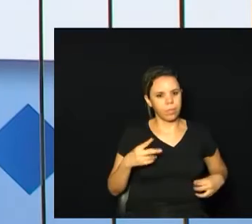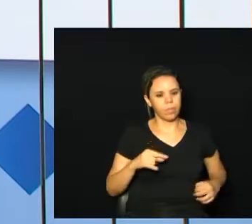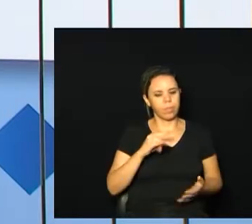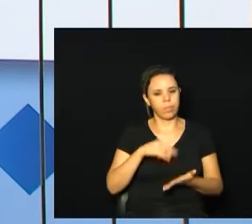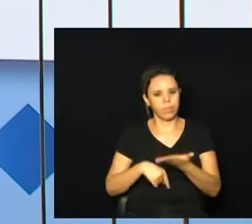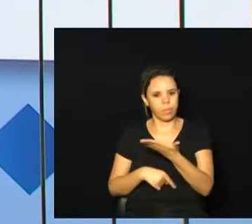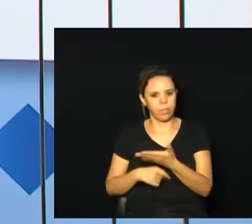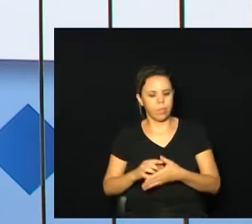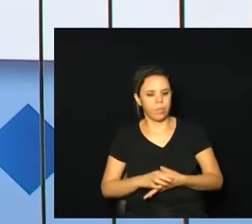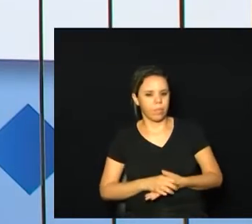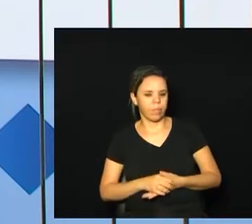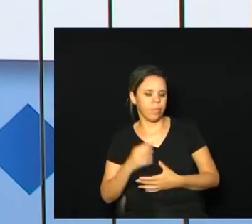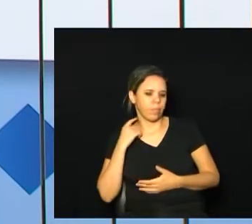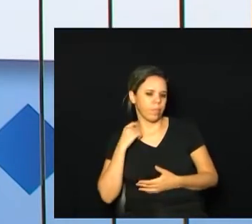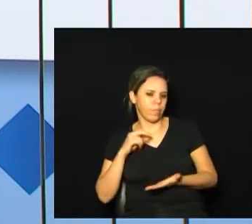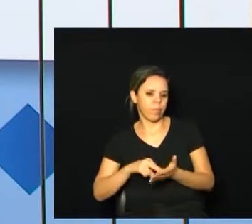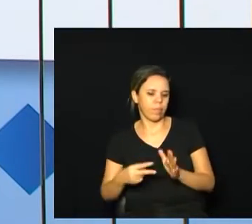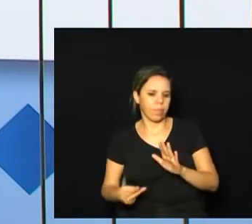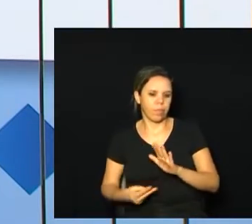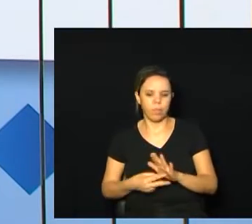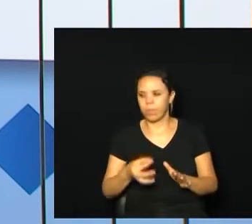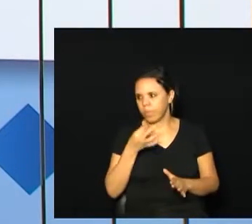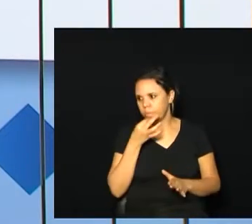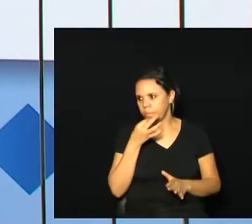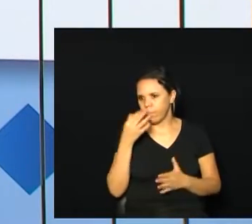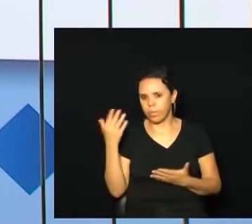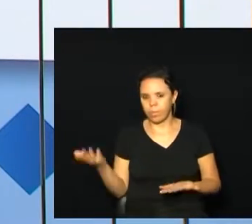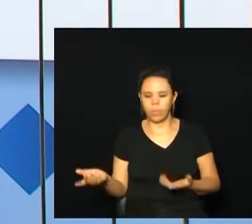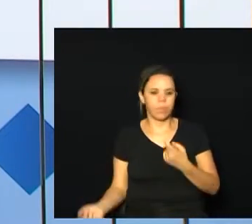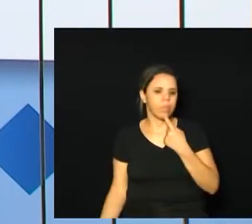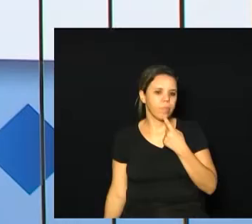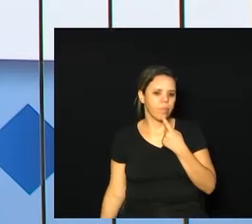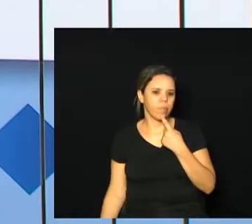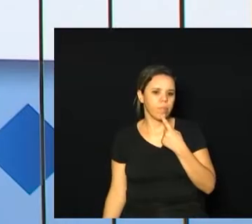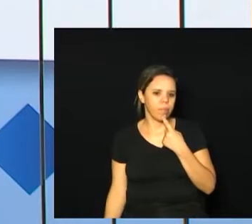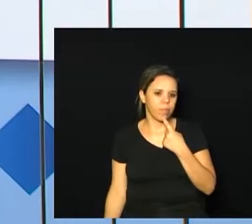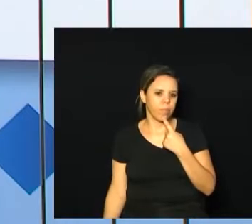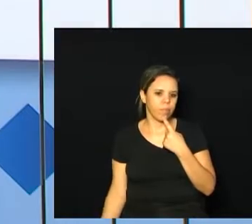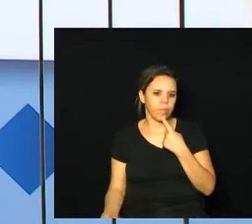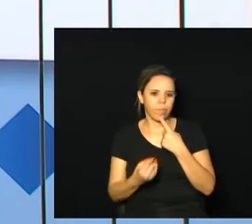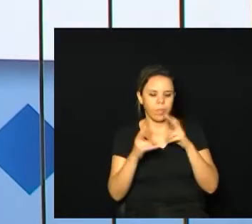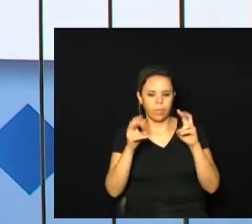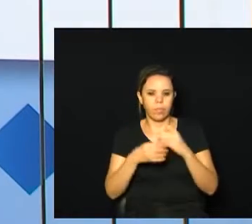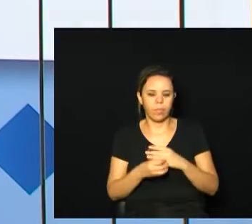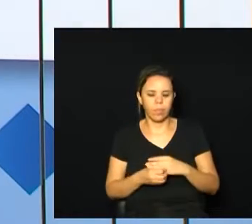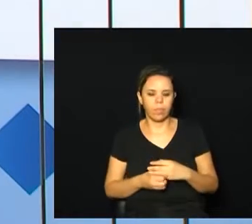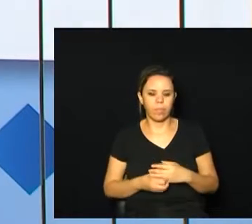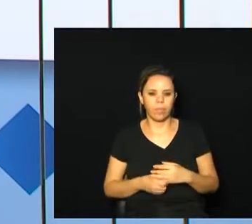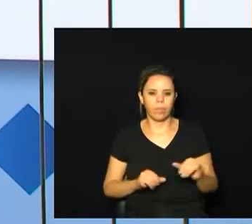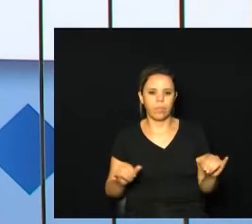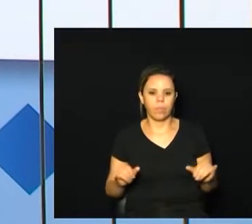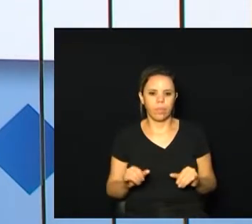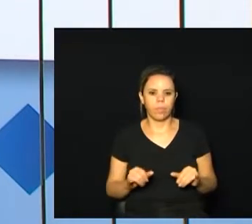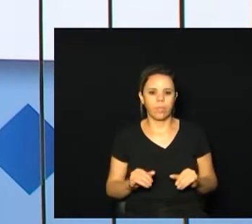documento de moção que representa a opinião do Legislativo de Campinas acerca de um tema, apela